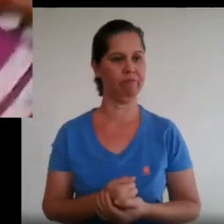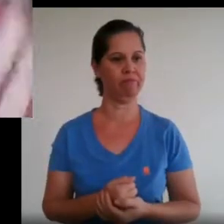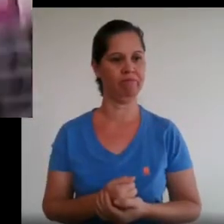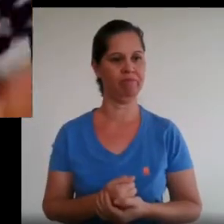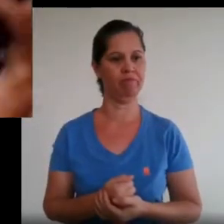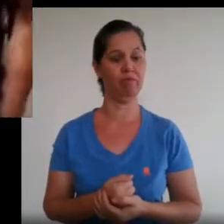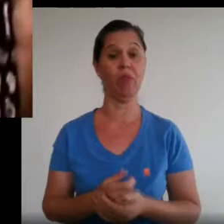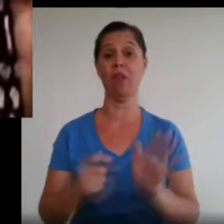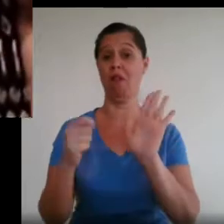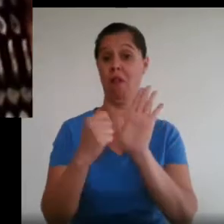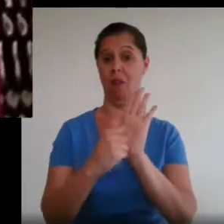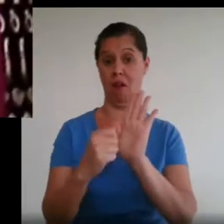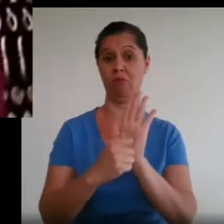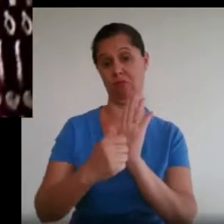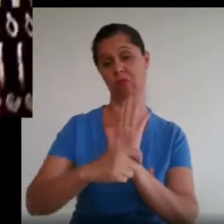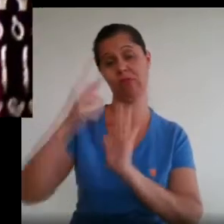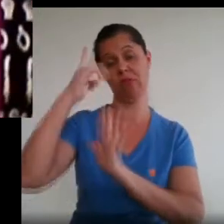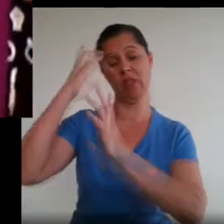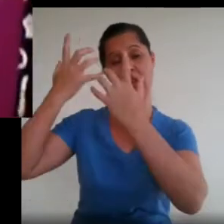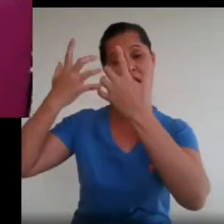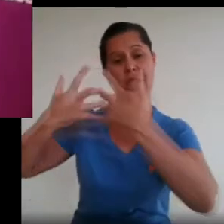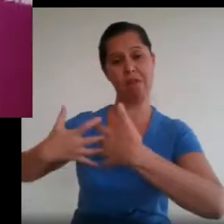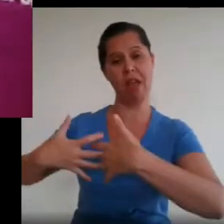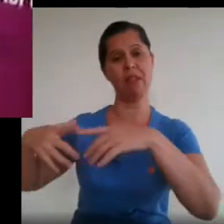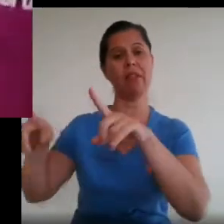os pensadores